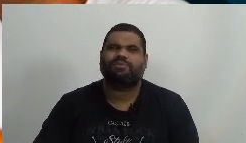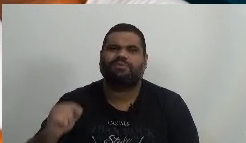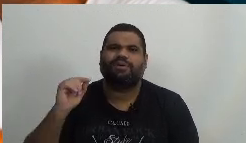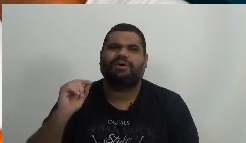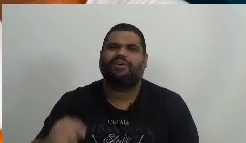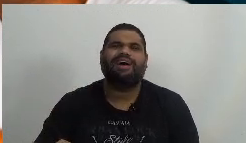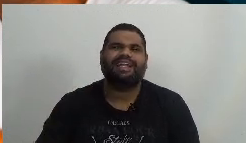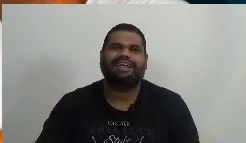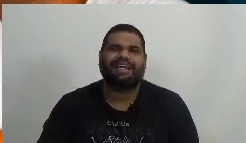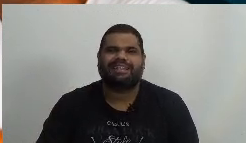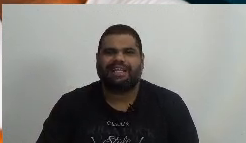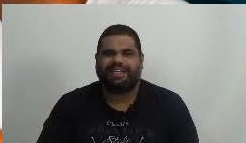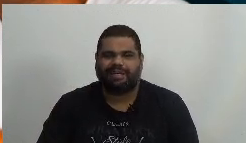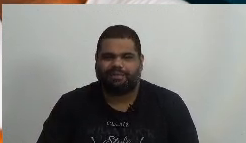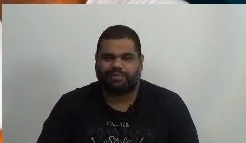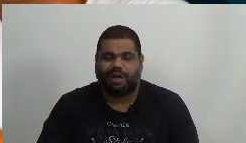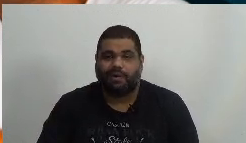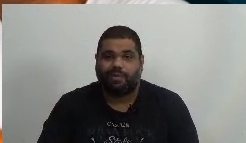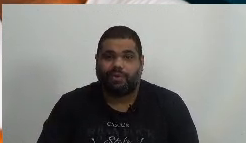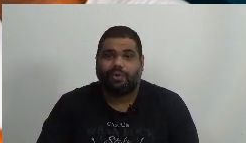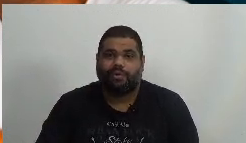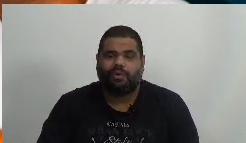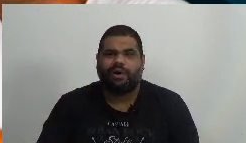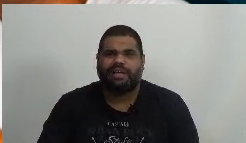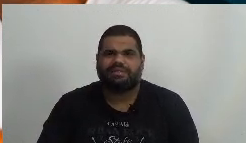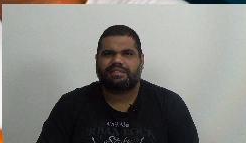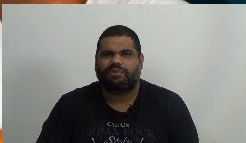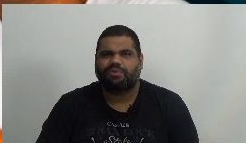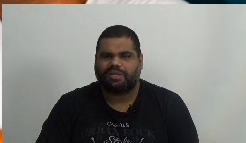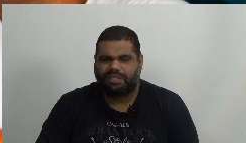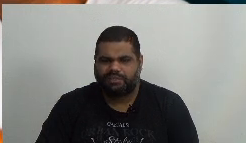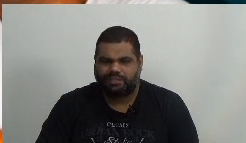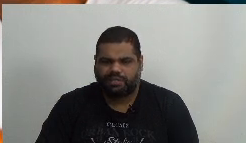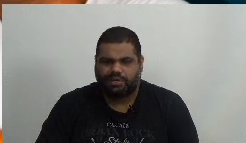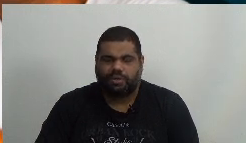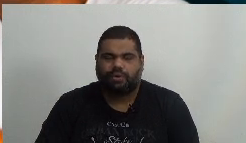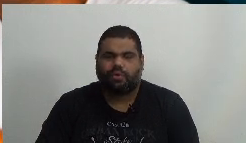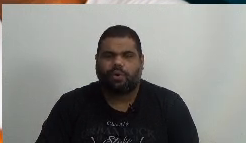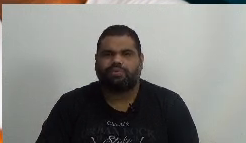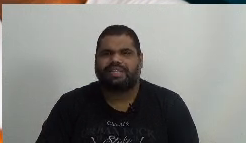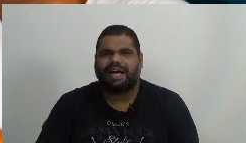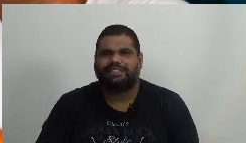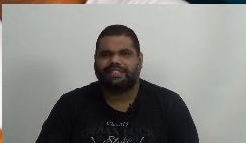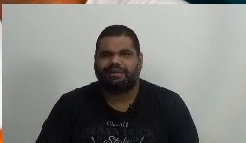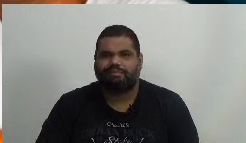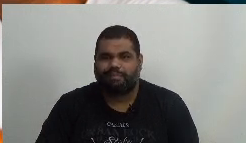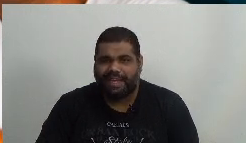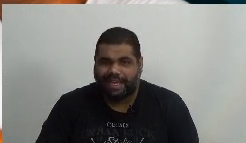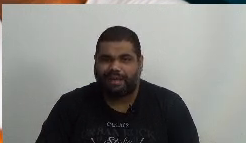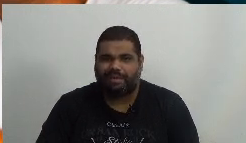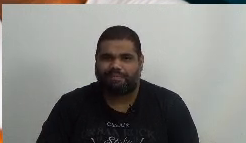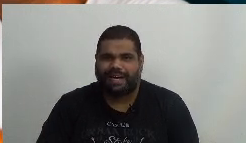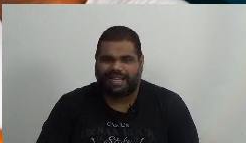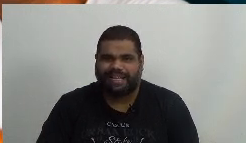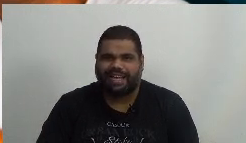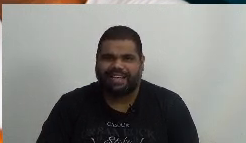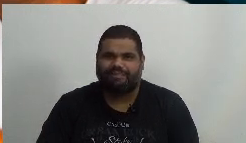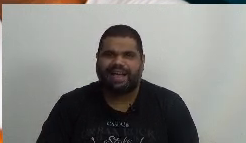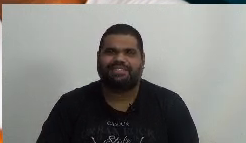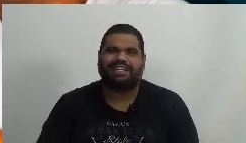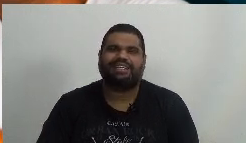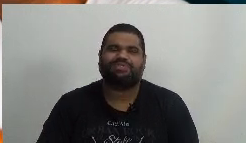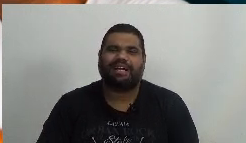ao ponto. Olha aí na telinha, pessoal. Correção do quiz. Contagem PM